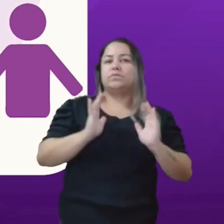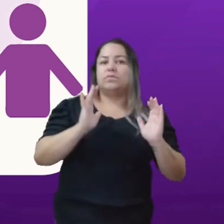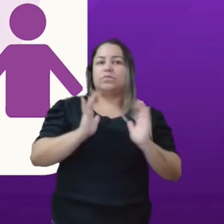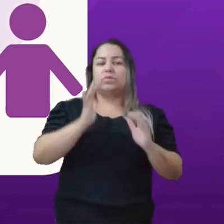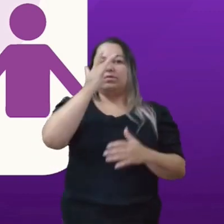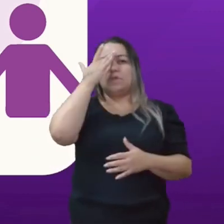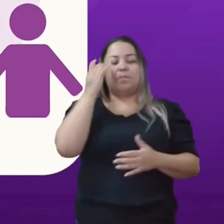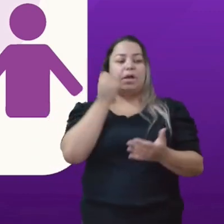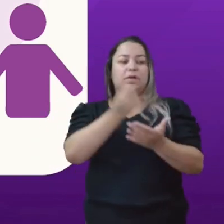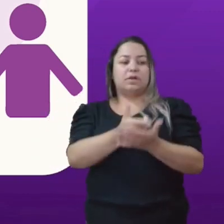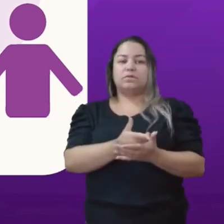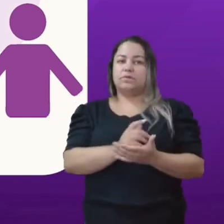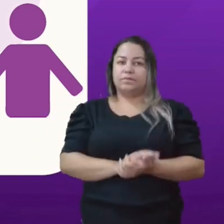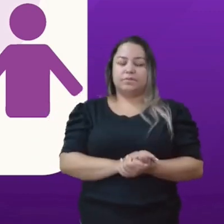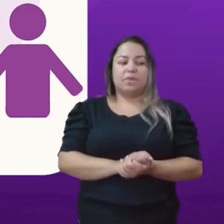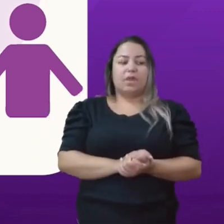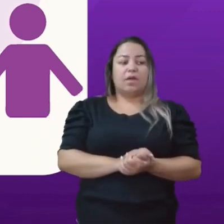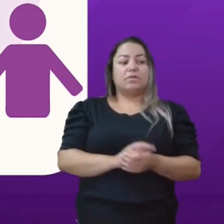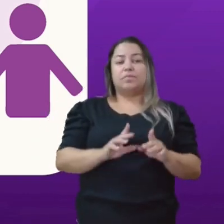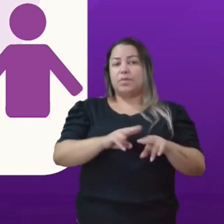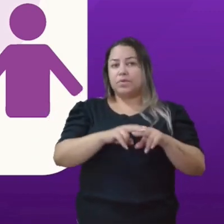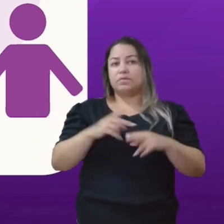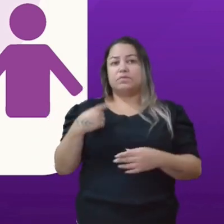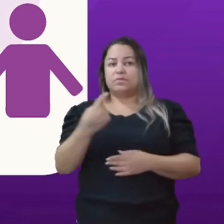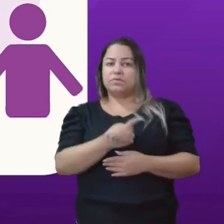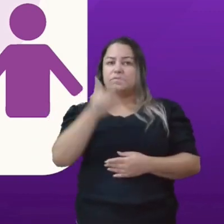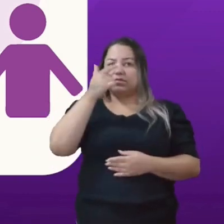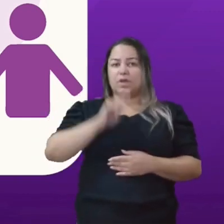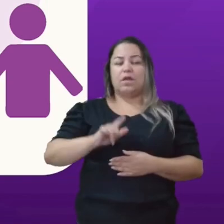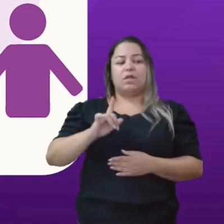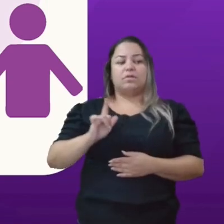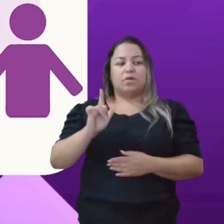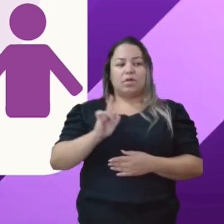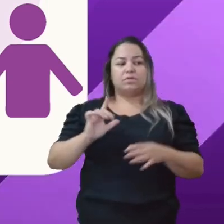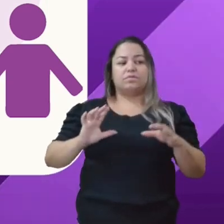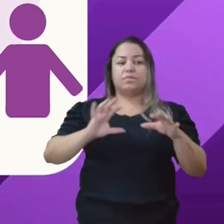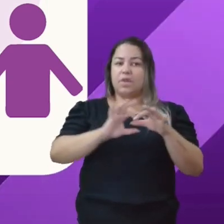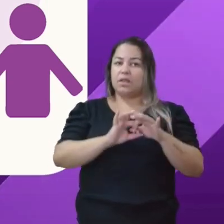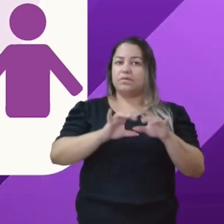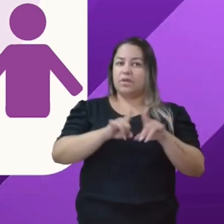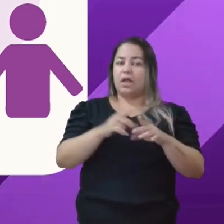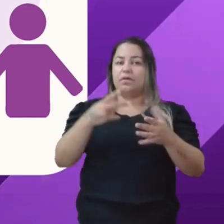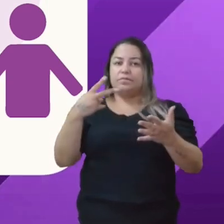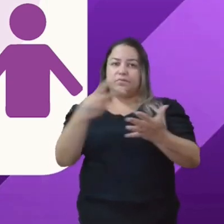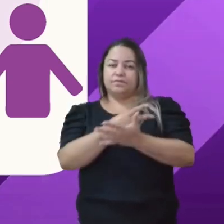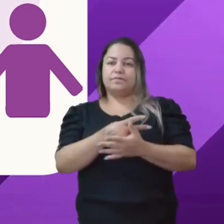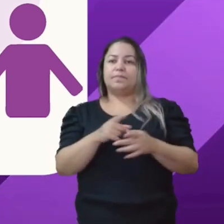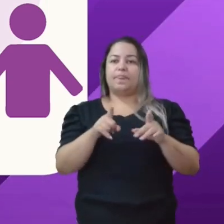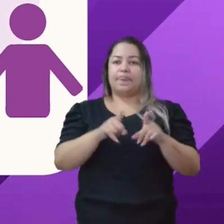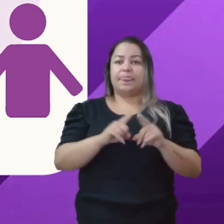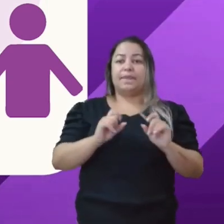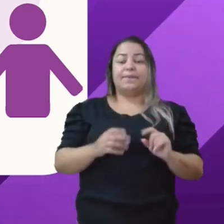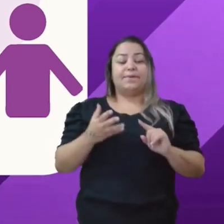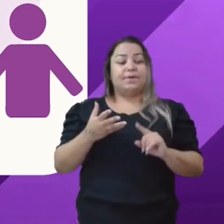é a renda dessa pessoa que está pagando. E é por isso que a gente consegue ter esse fenômeno da regressividade operando, porque você considera quanto essa